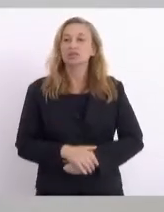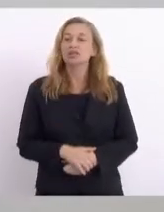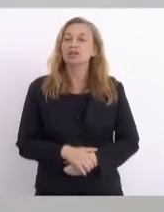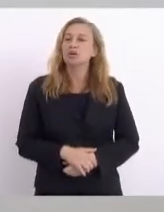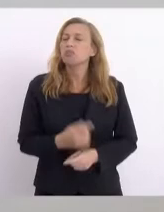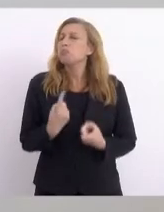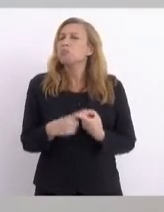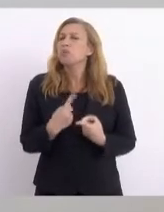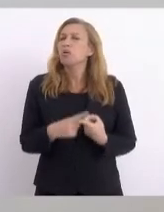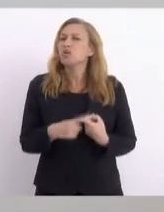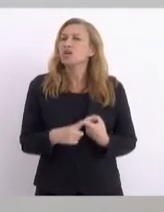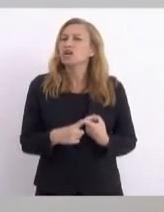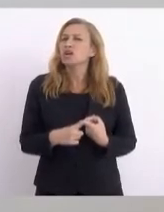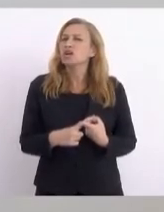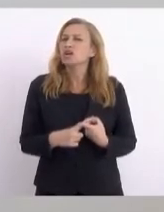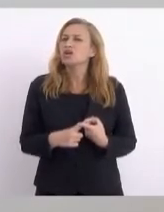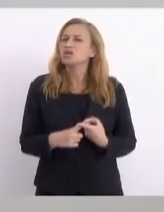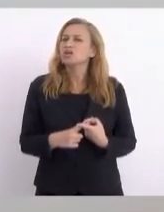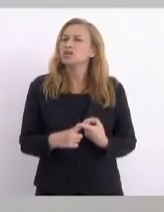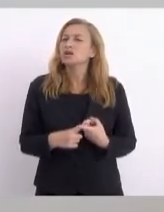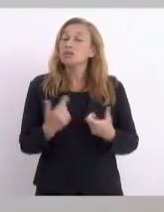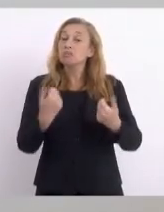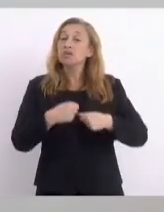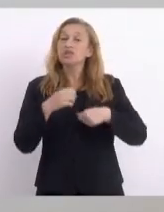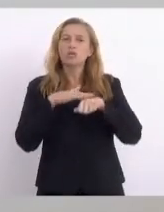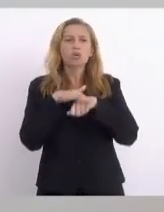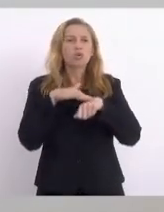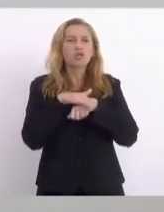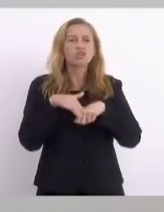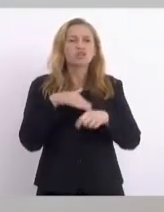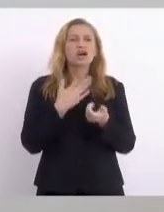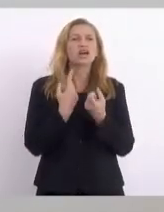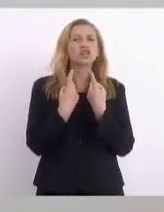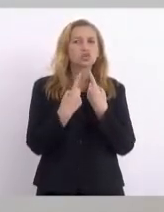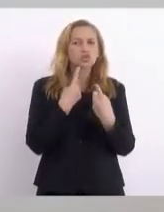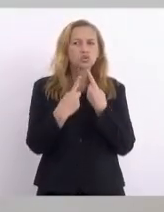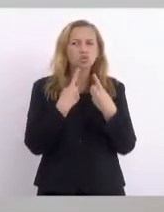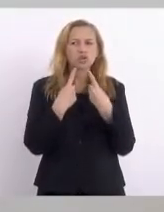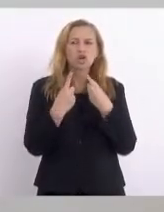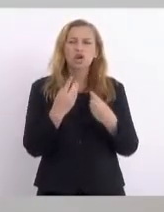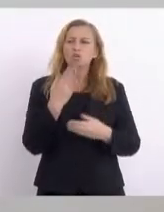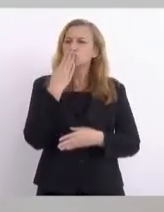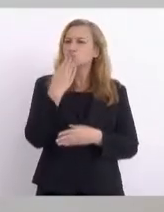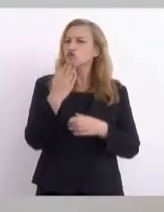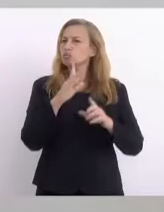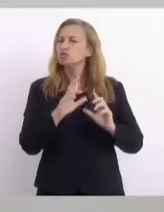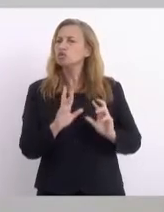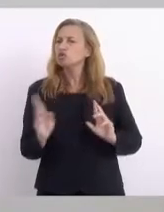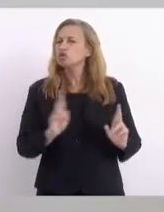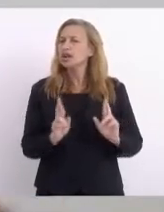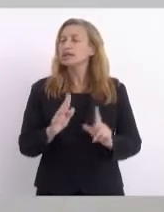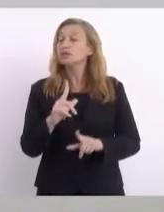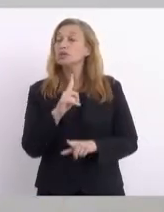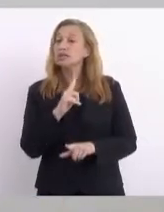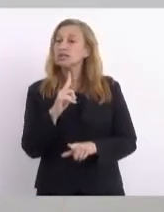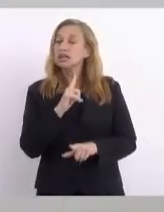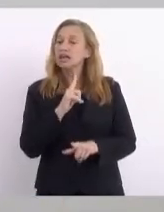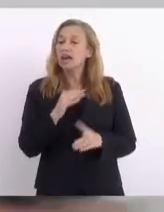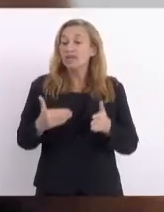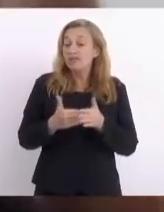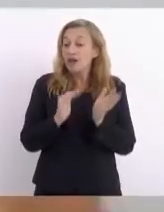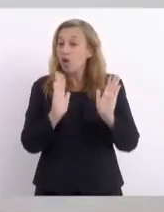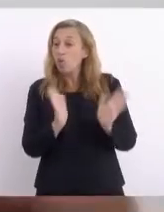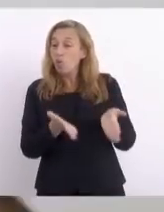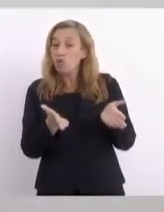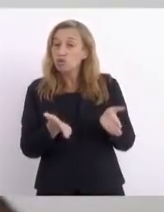Porque uma das coisas que a gente tem que começar a discutir é o tipo de relação que existe até hoje,